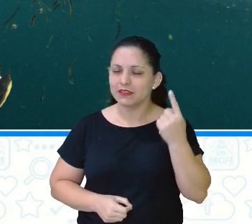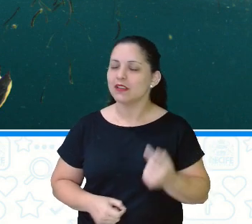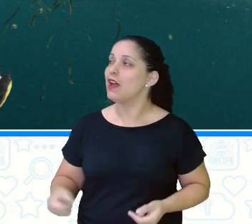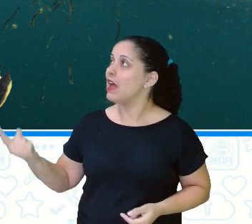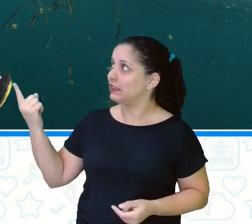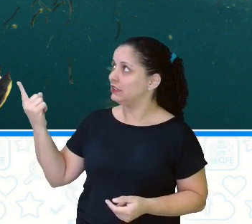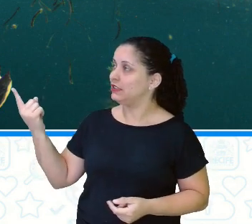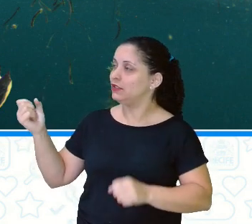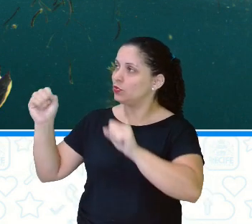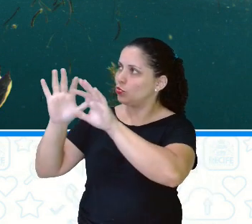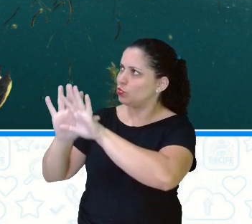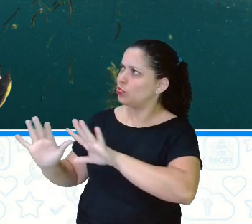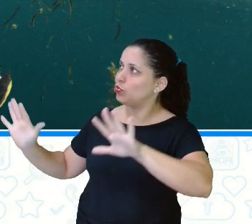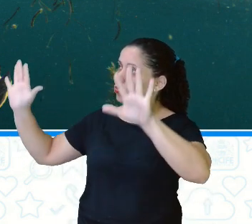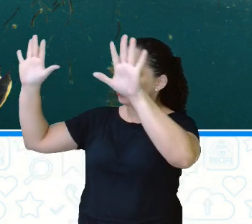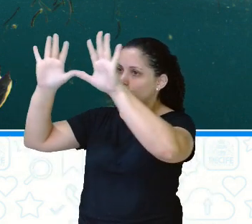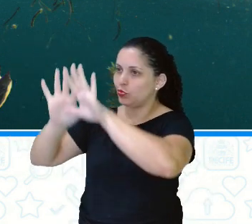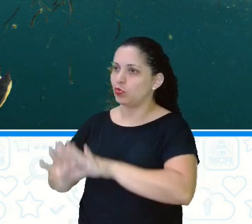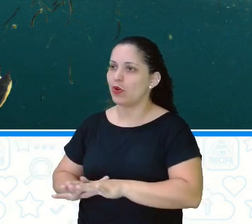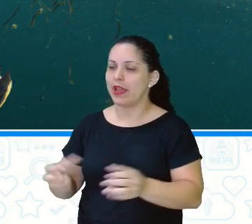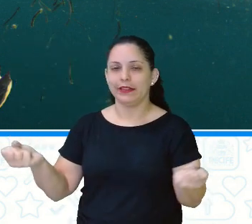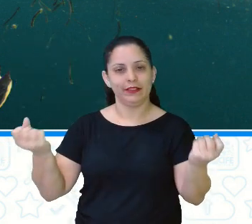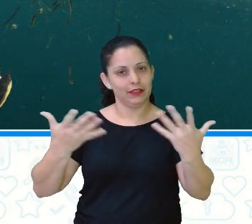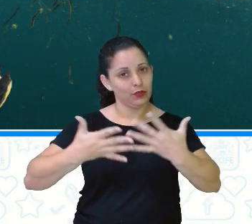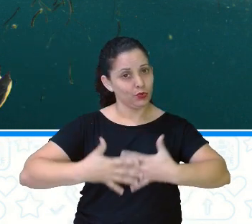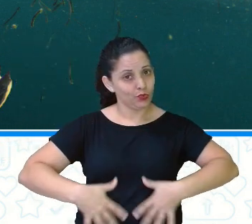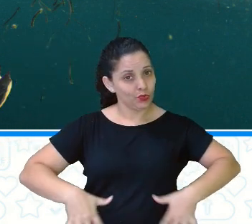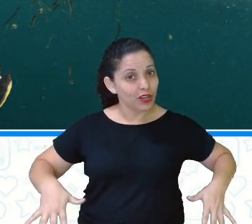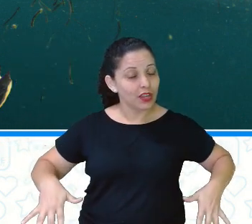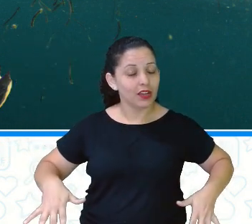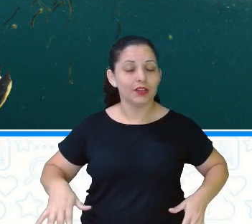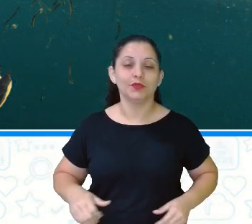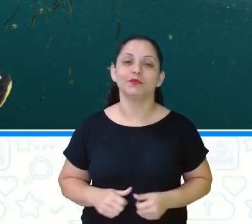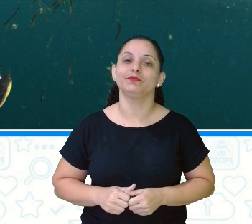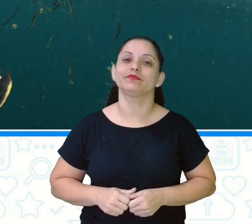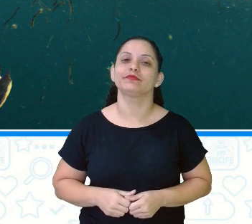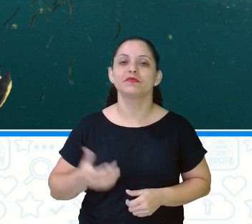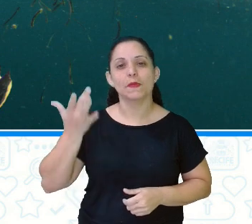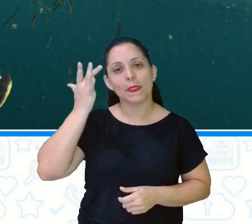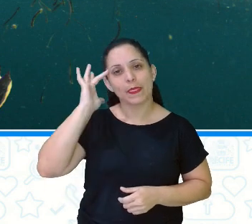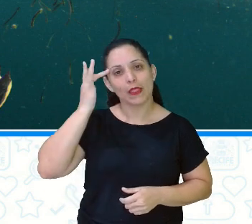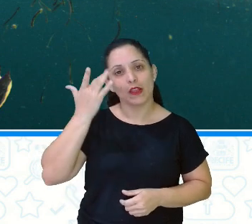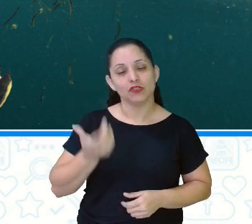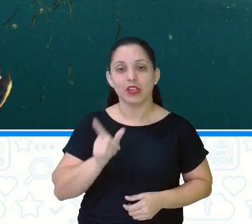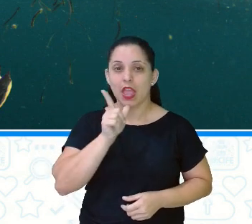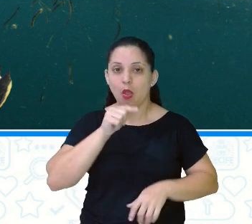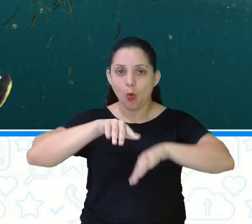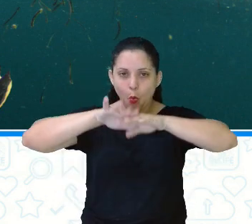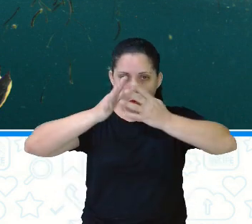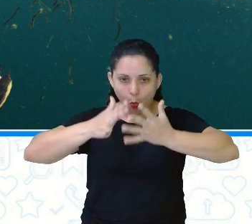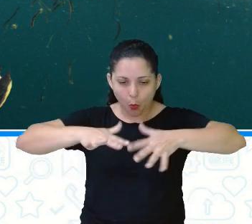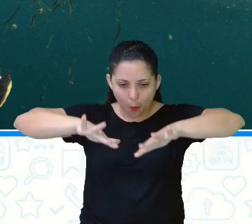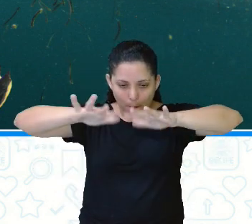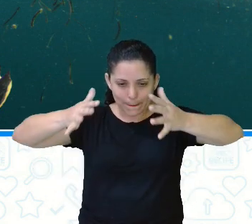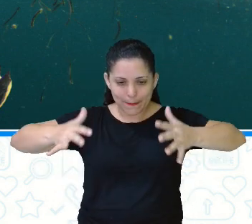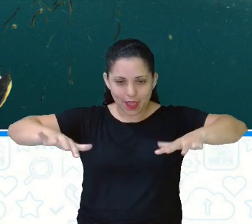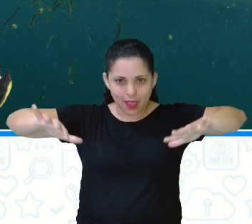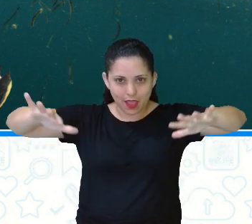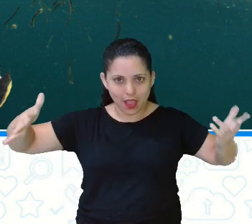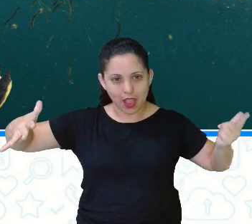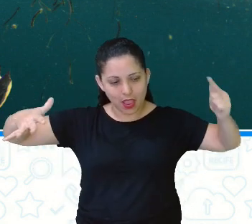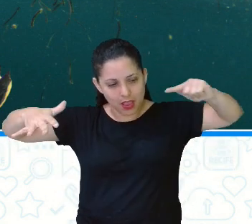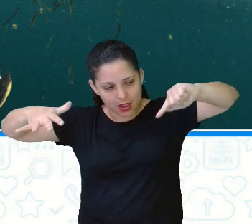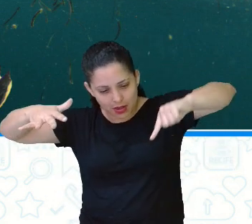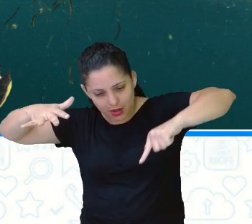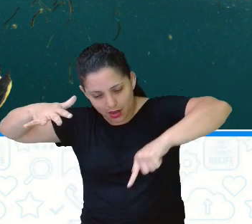imagem prioritariamente é aí uma paisagem natural. Creio que seja no fundo do mar, né? Eu tenho aí